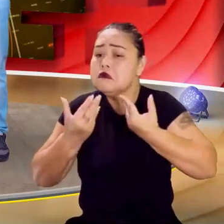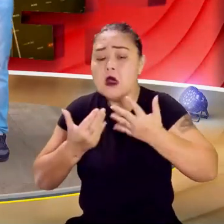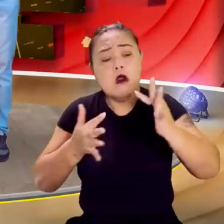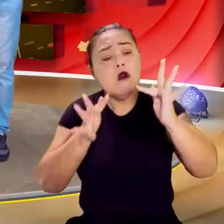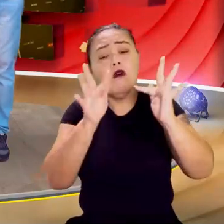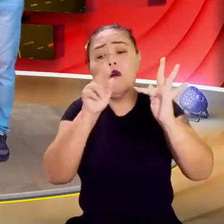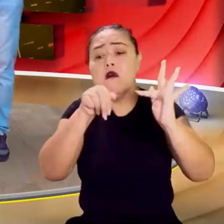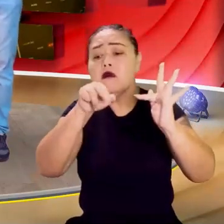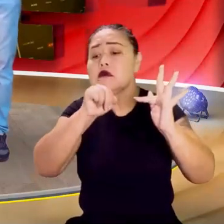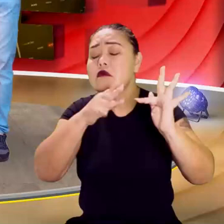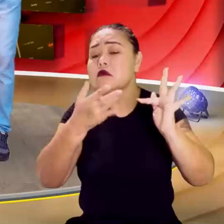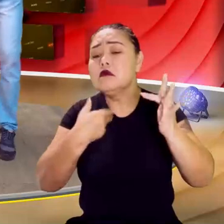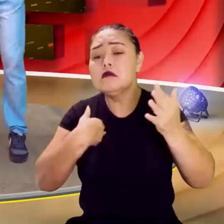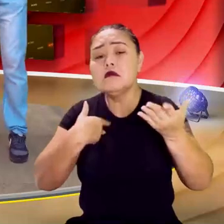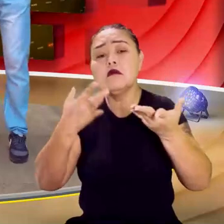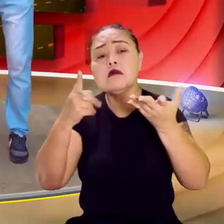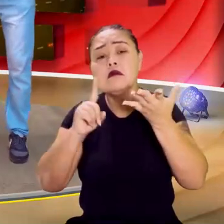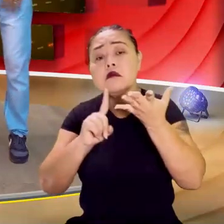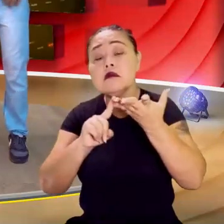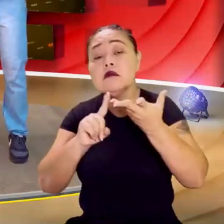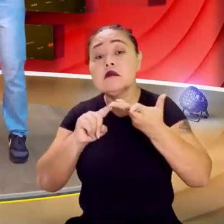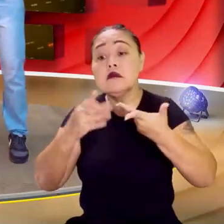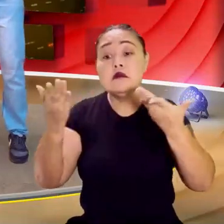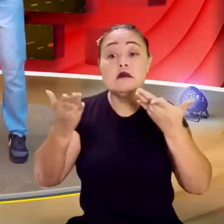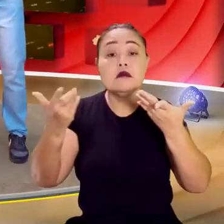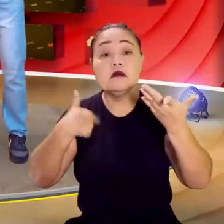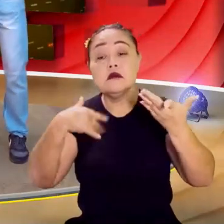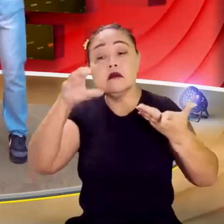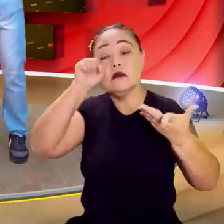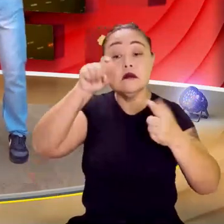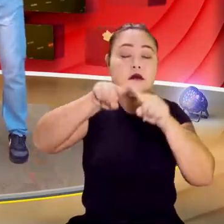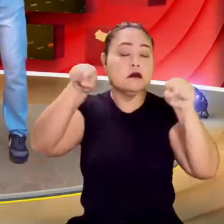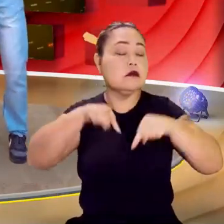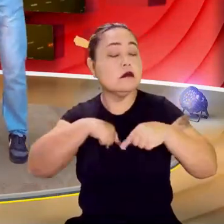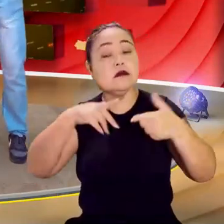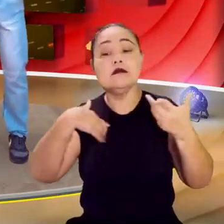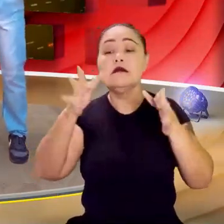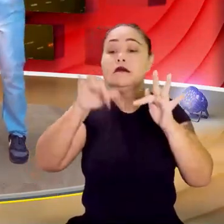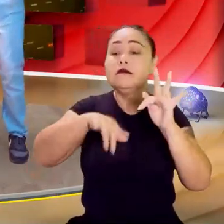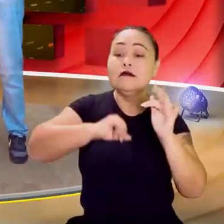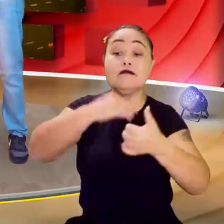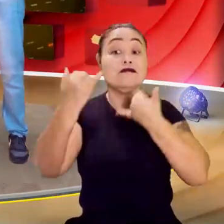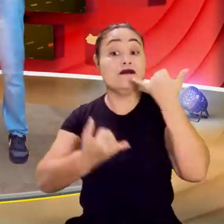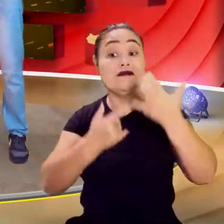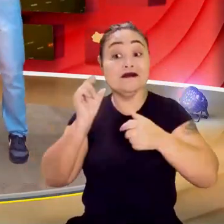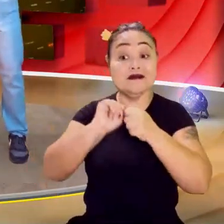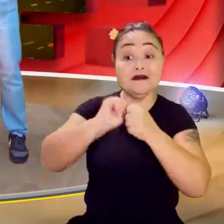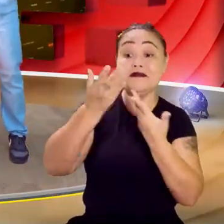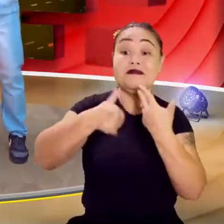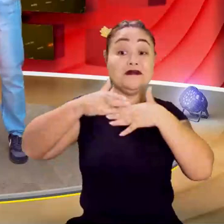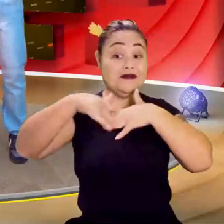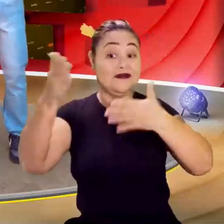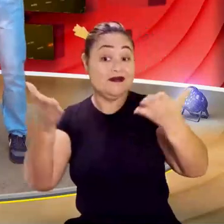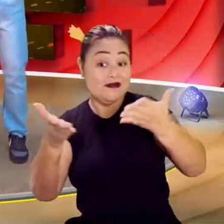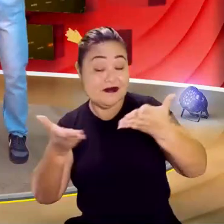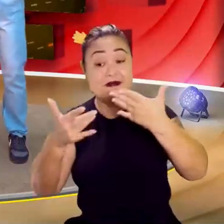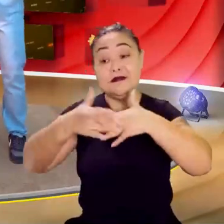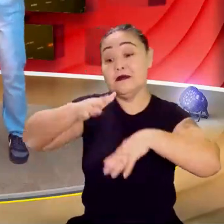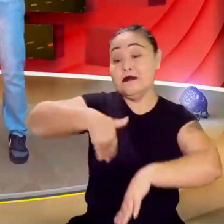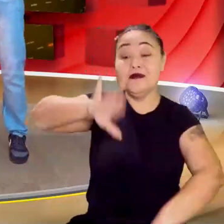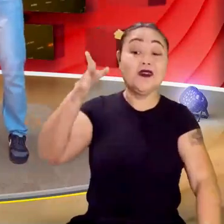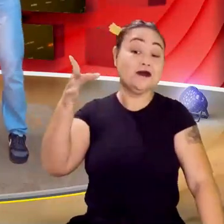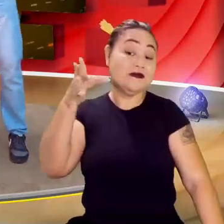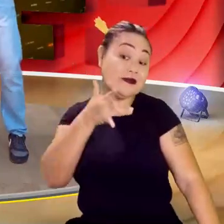bem bonitinha. Verdade, eu tô pensando naquela... Hoje ninguém dorme em sala, hoje função é brinquedo, hoje matemática é